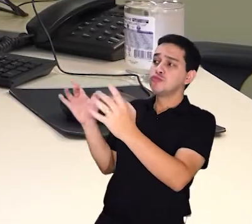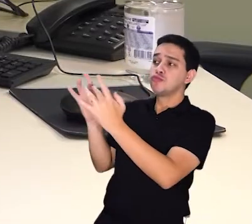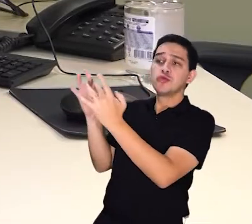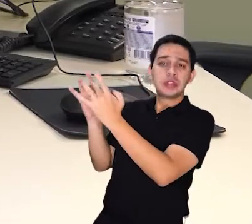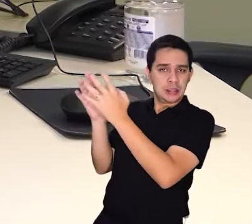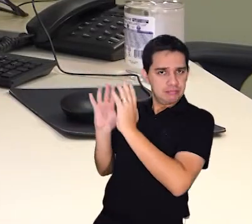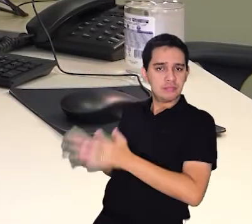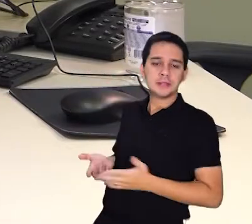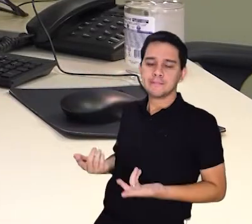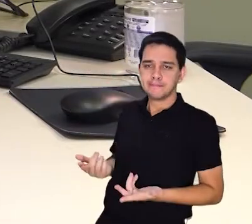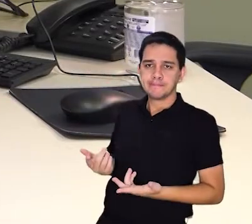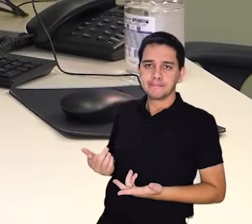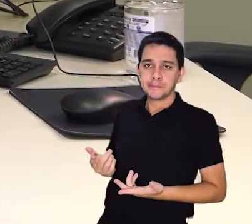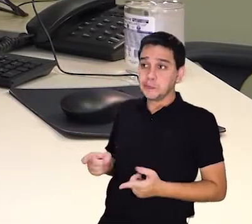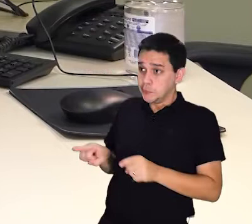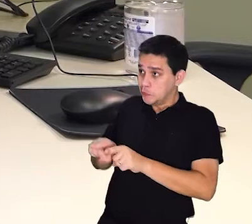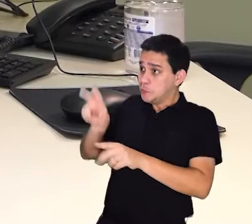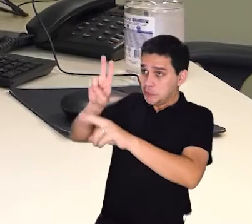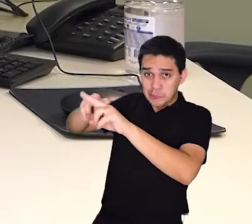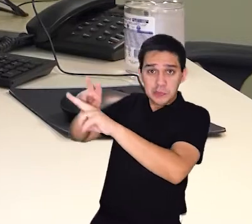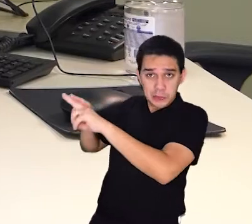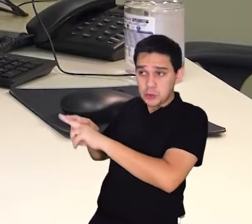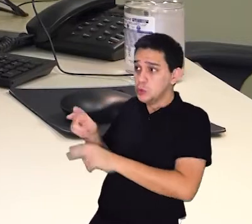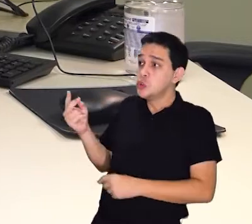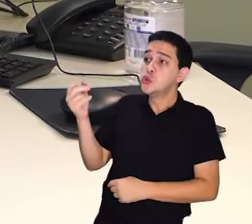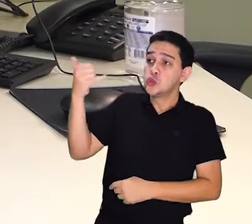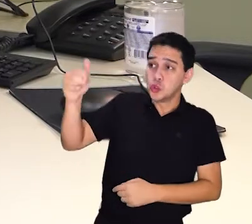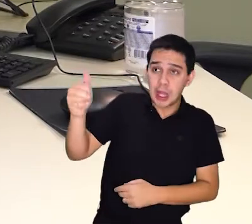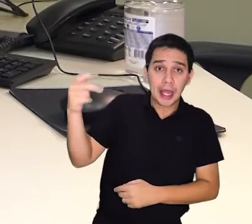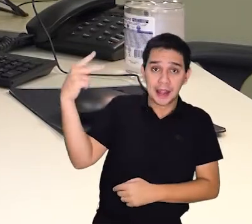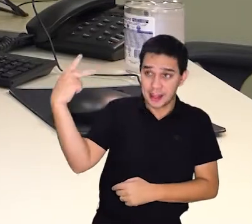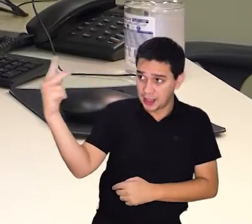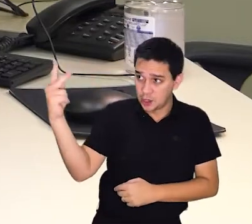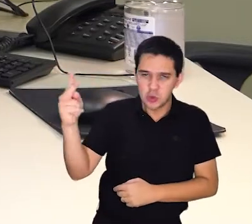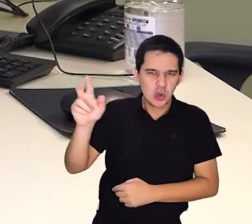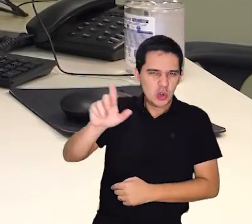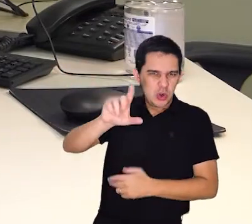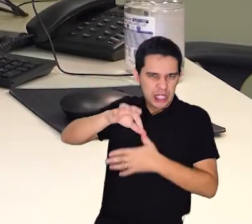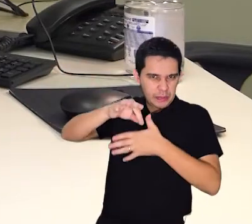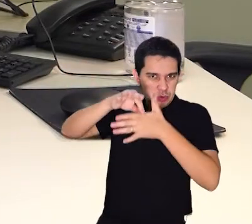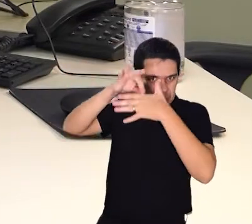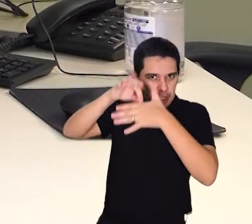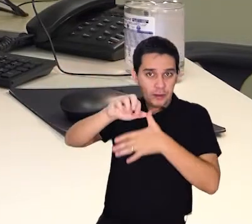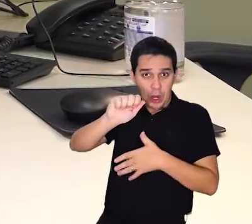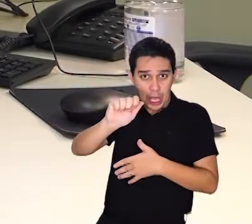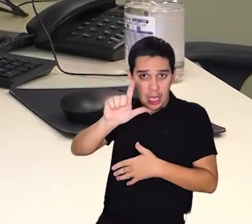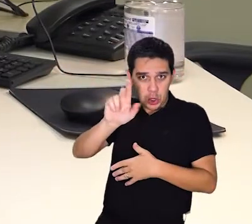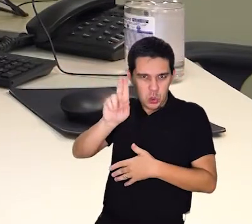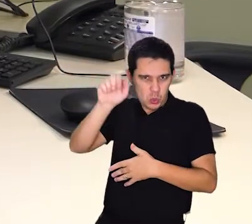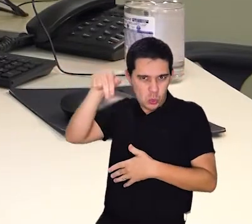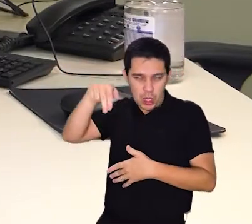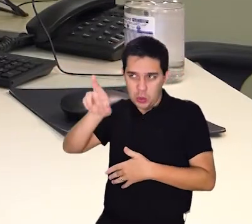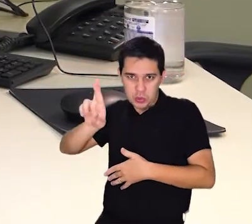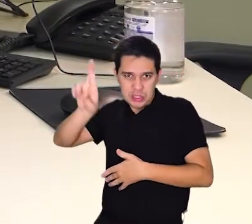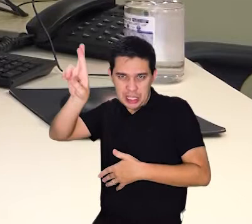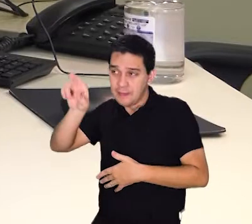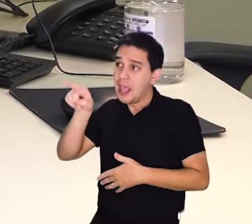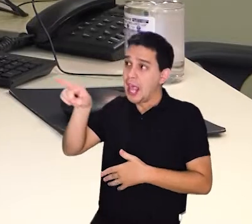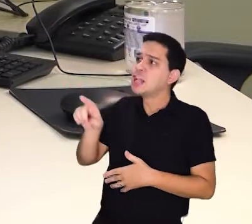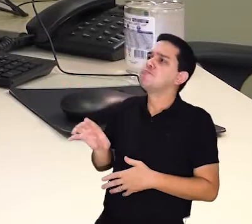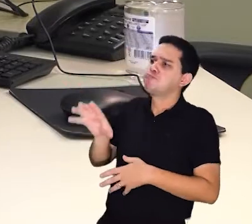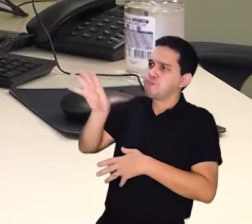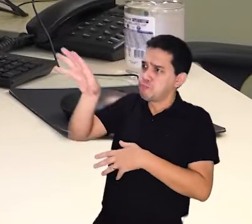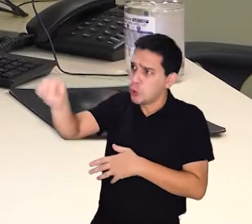foram apreendidos também os celulares, 2 celulares que o mesmo portava no dia da sua prisão.